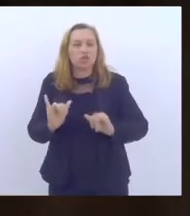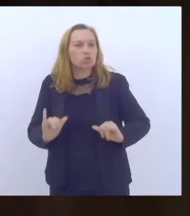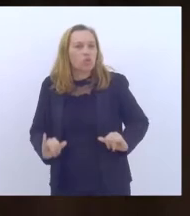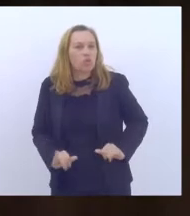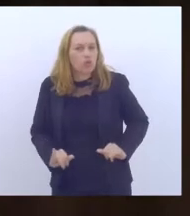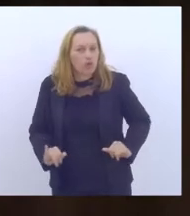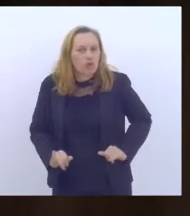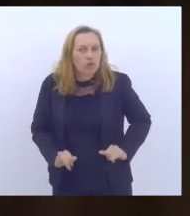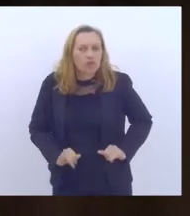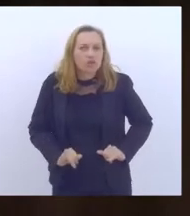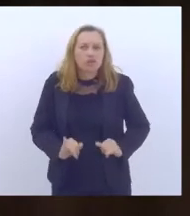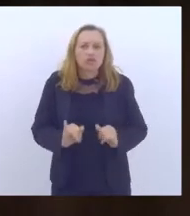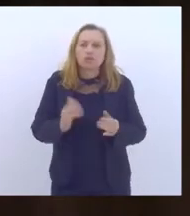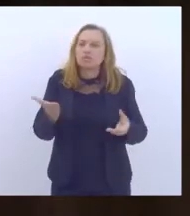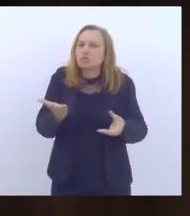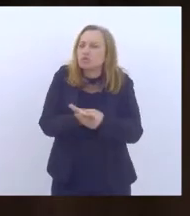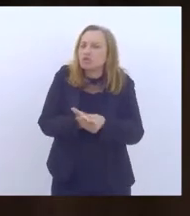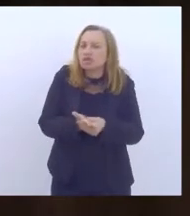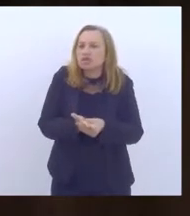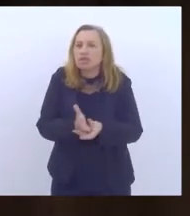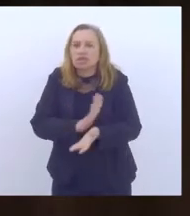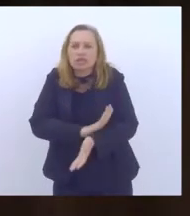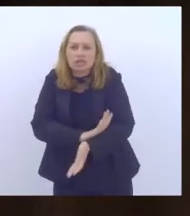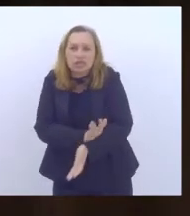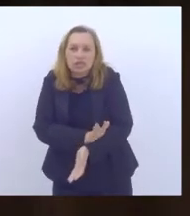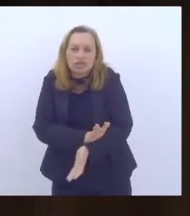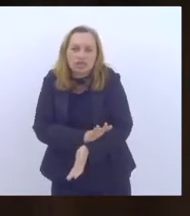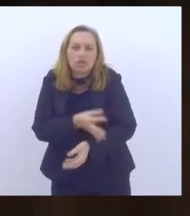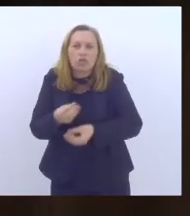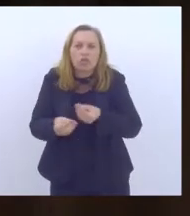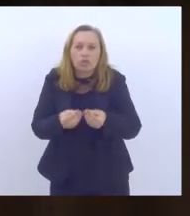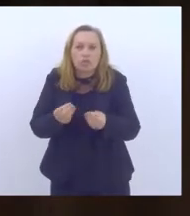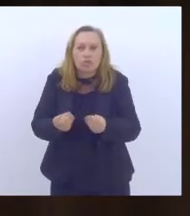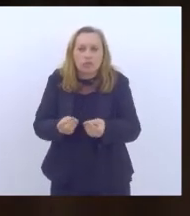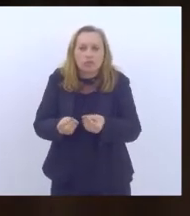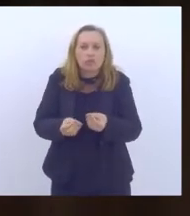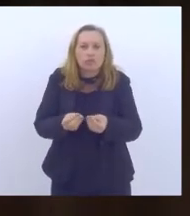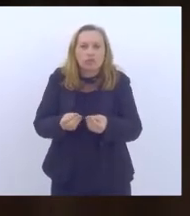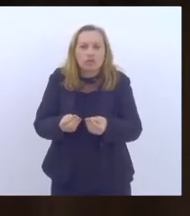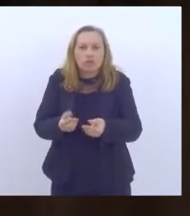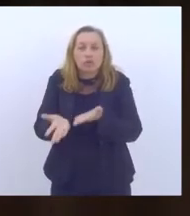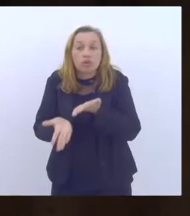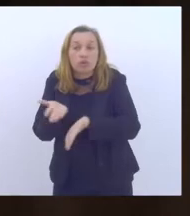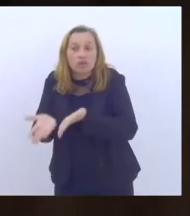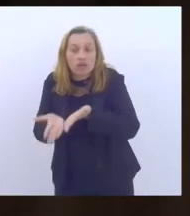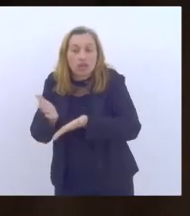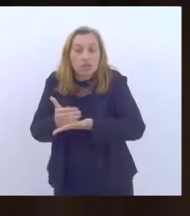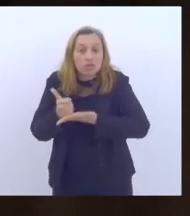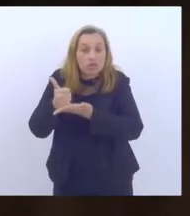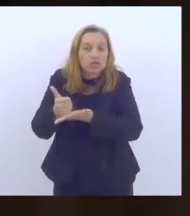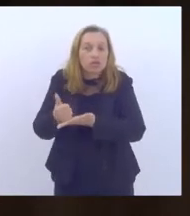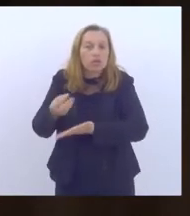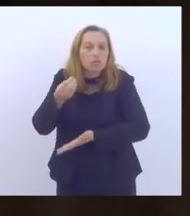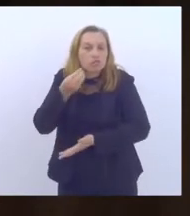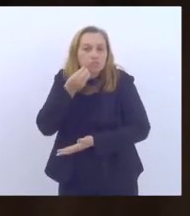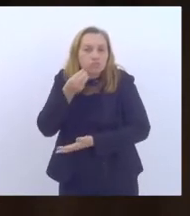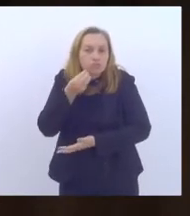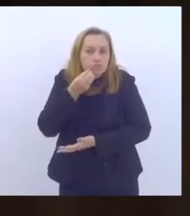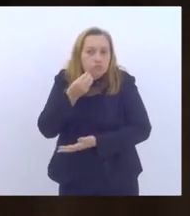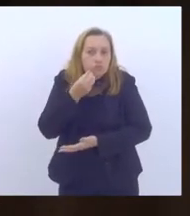sofreram com processos de racismo devem ser tratadas com dignidade com a oportunidade